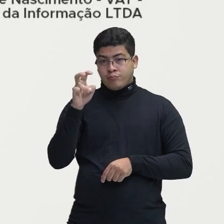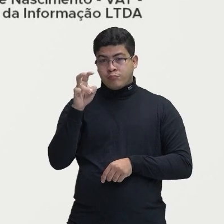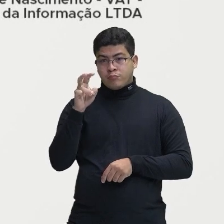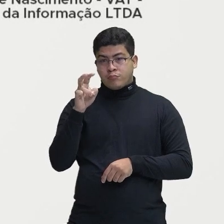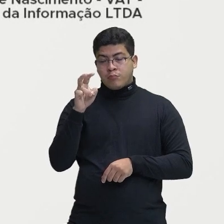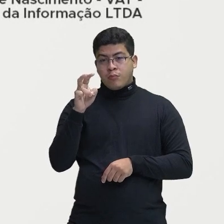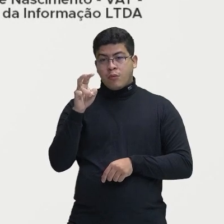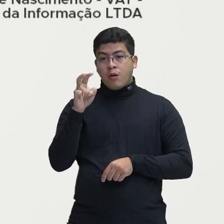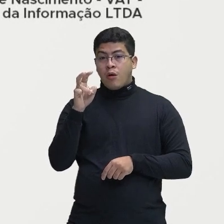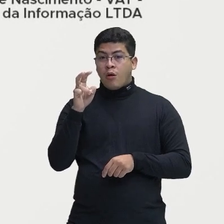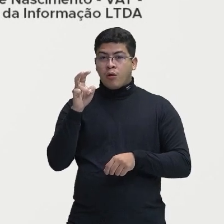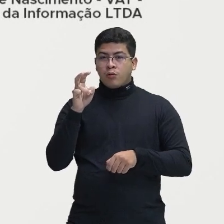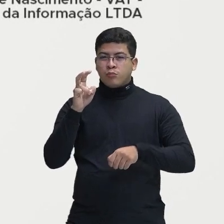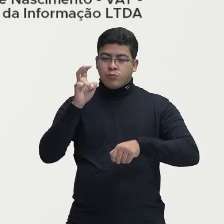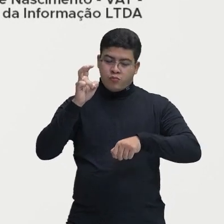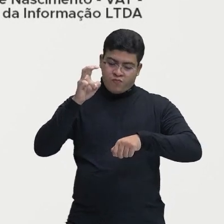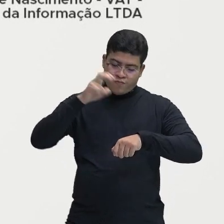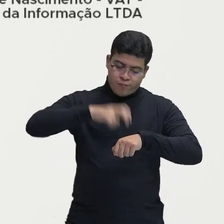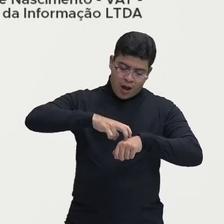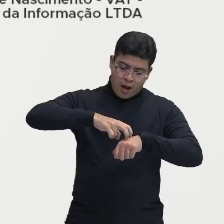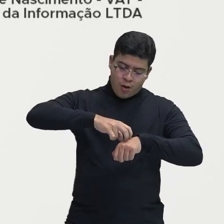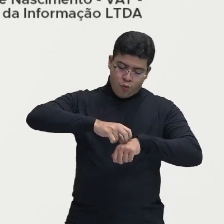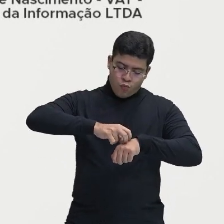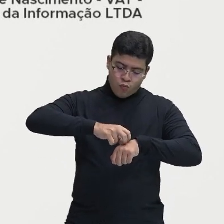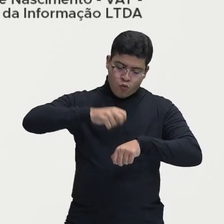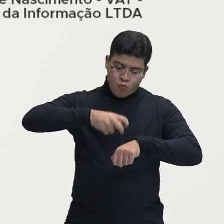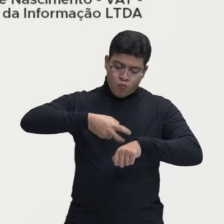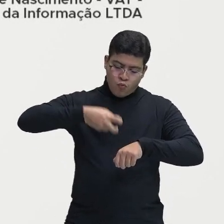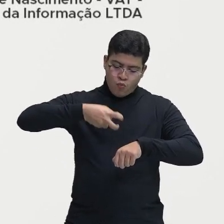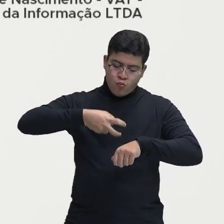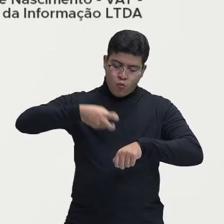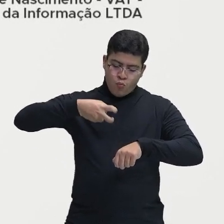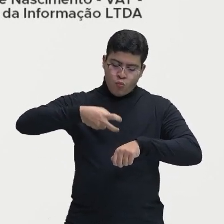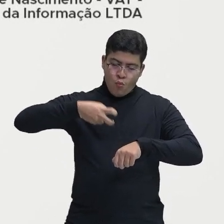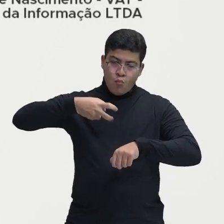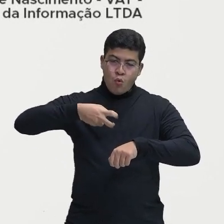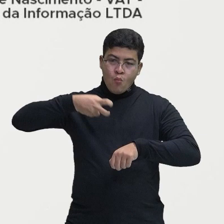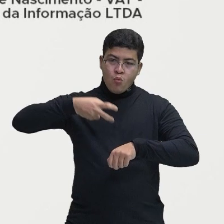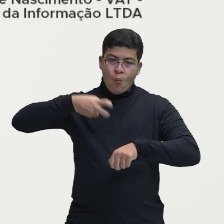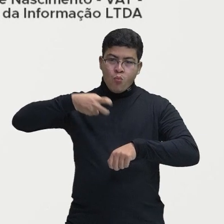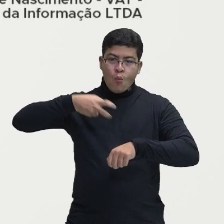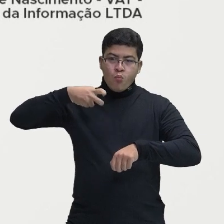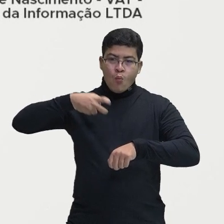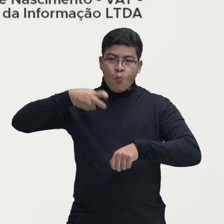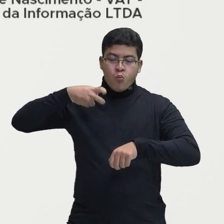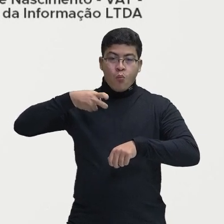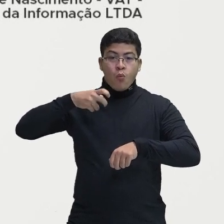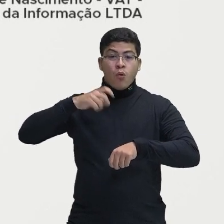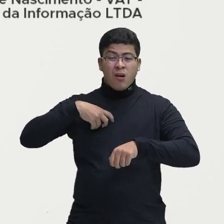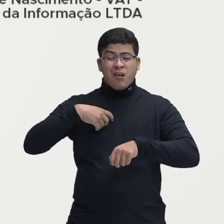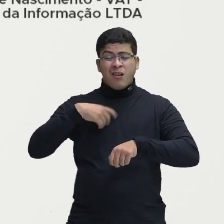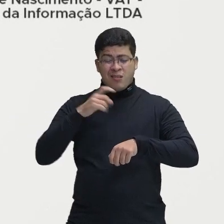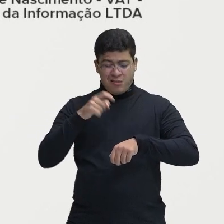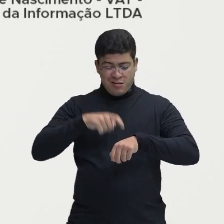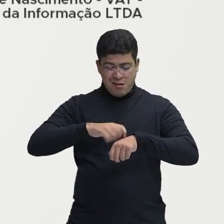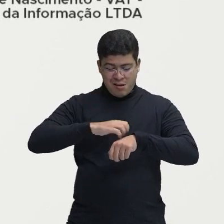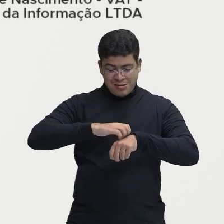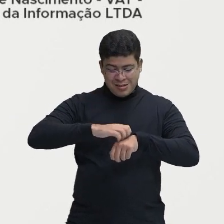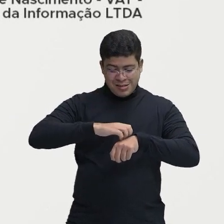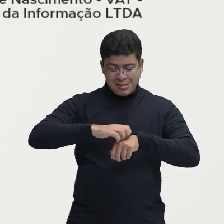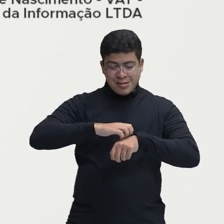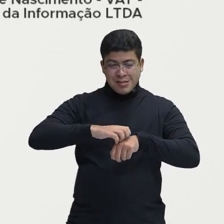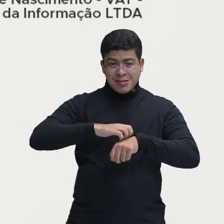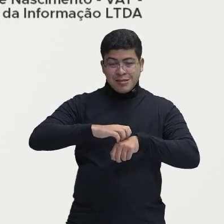pele da pessoa enquanto suga o seu sangue. Geralmente a picada provoca coceira e o ato de